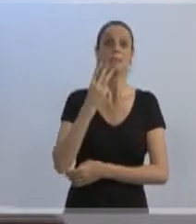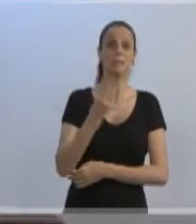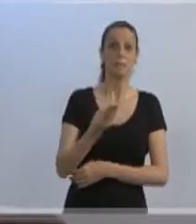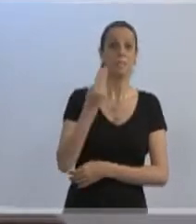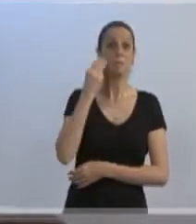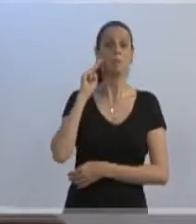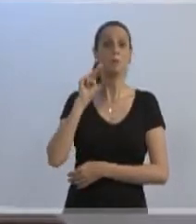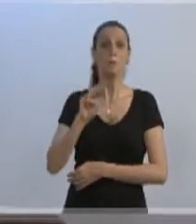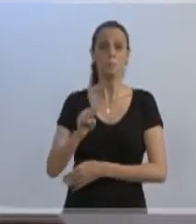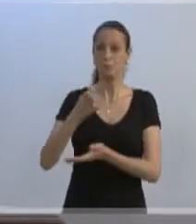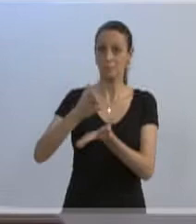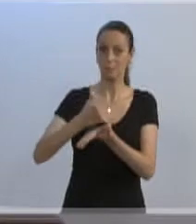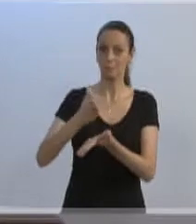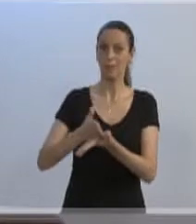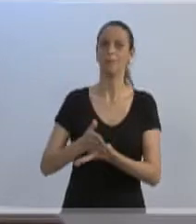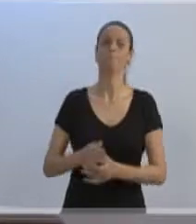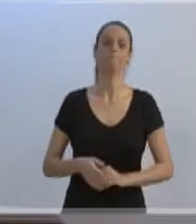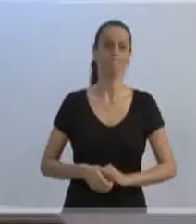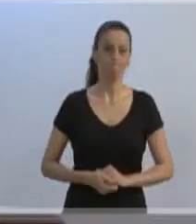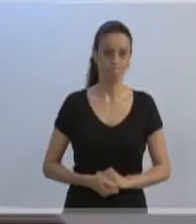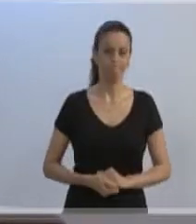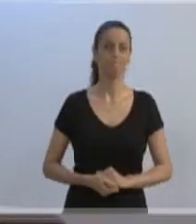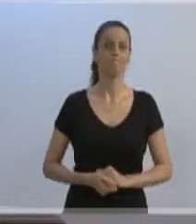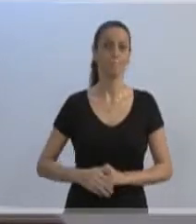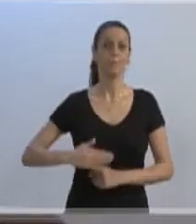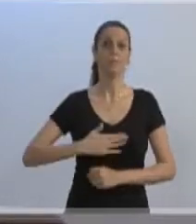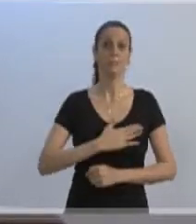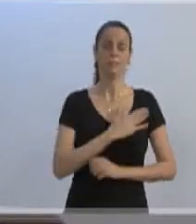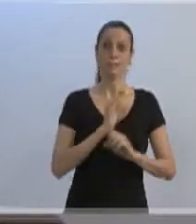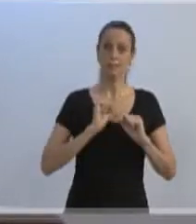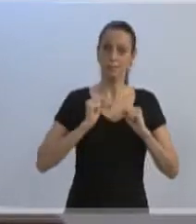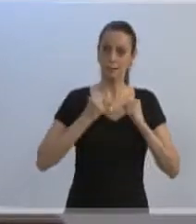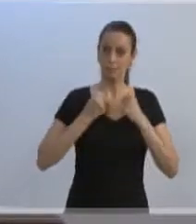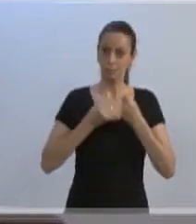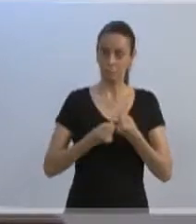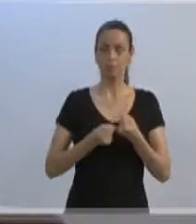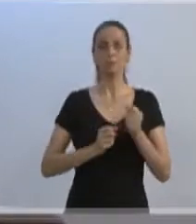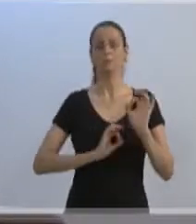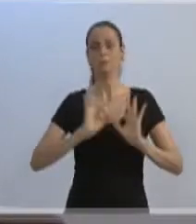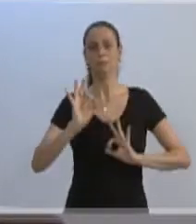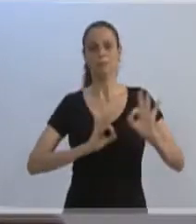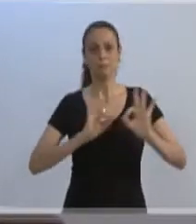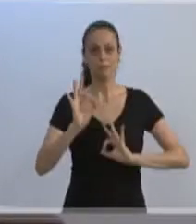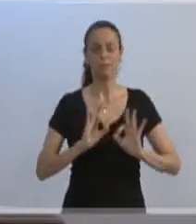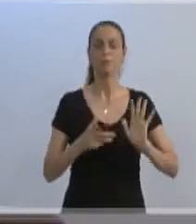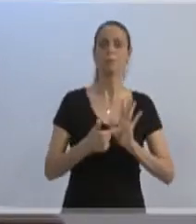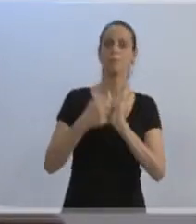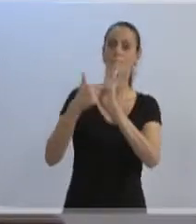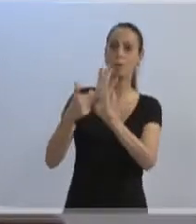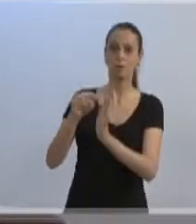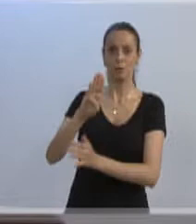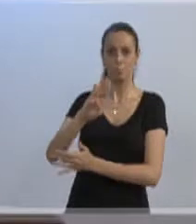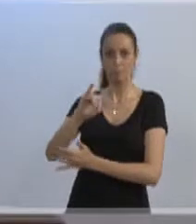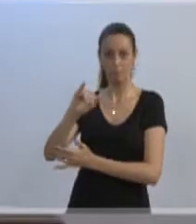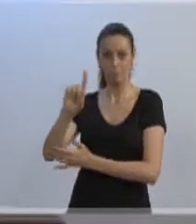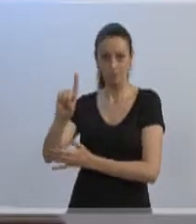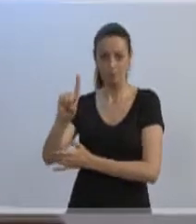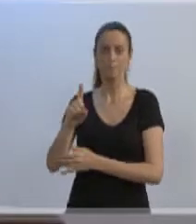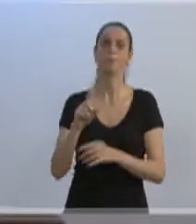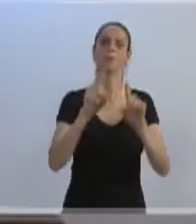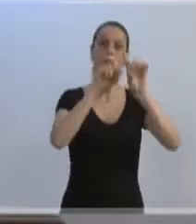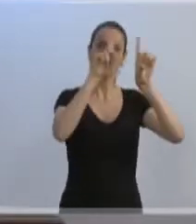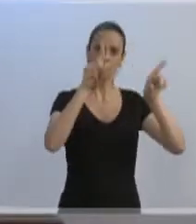milhões e meio o esforço do governo municipal e traga ao bid que o funcionário